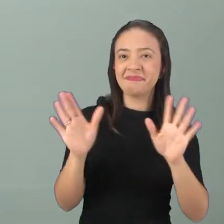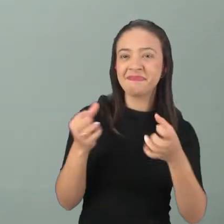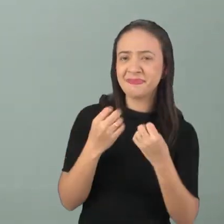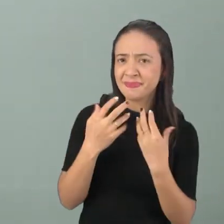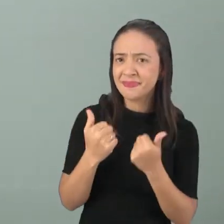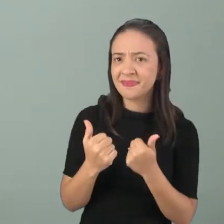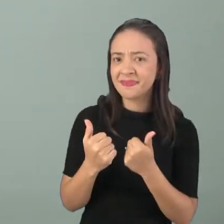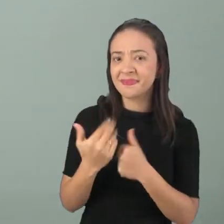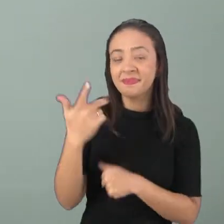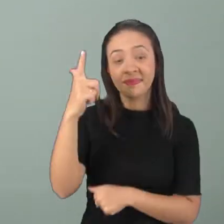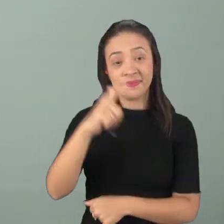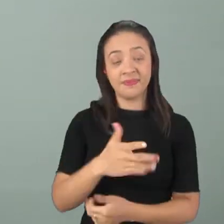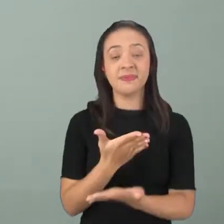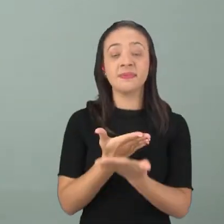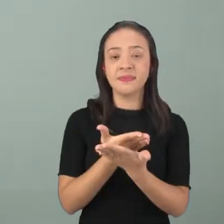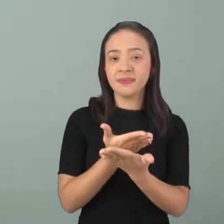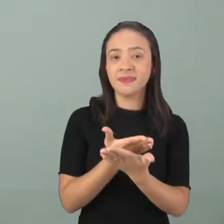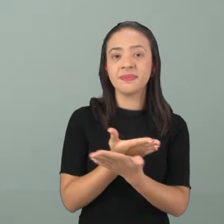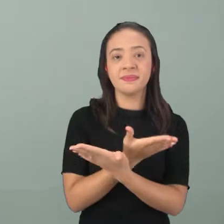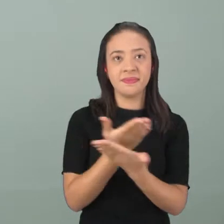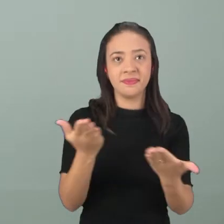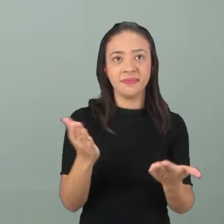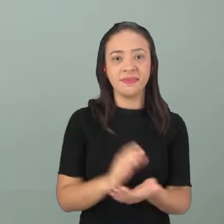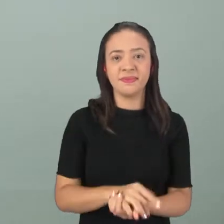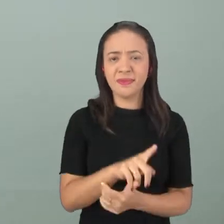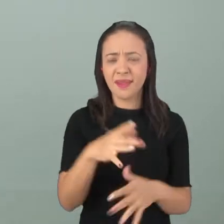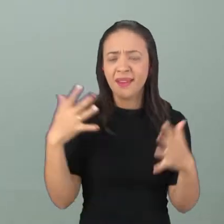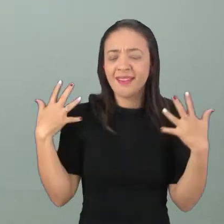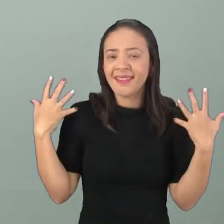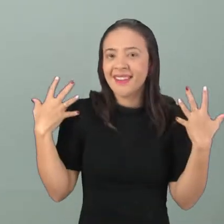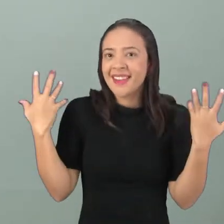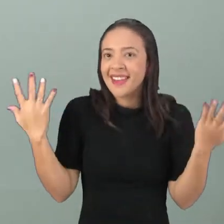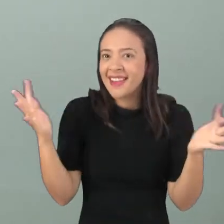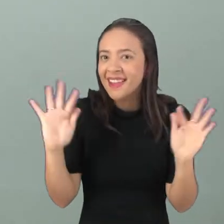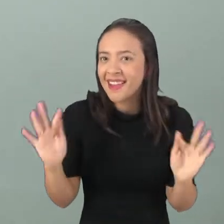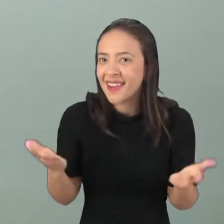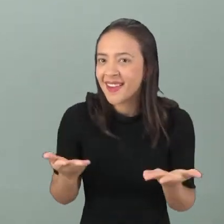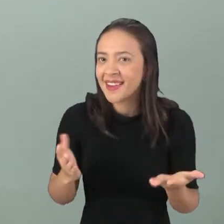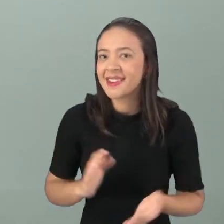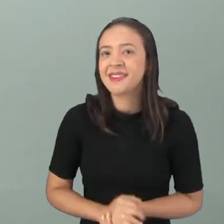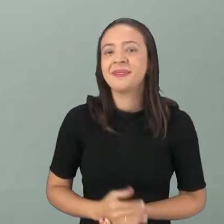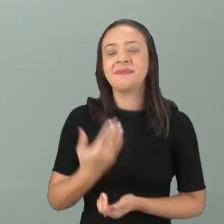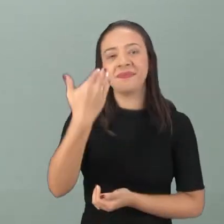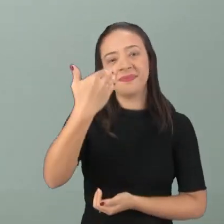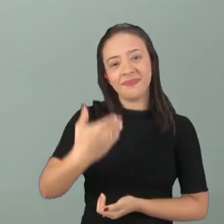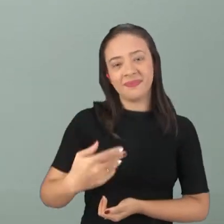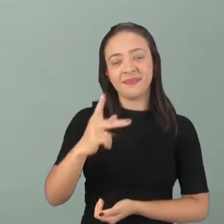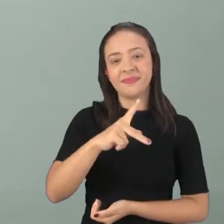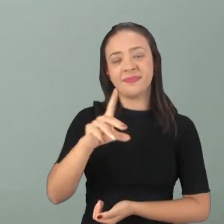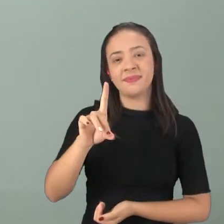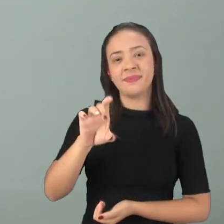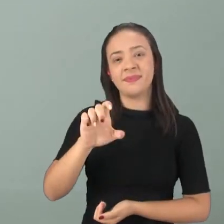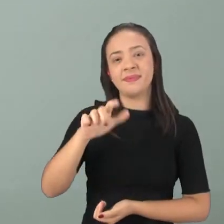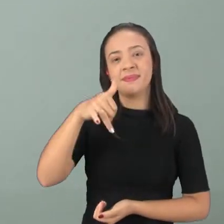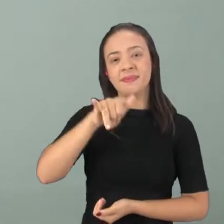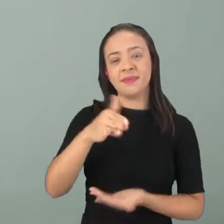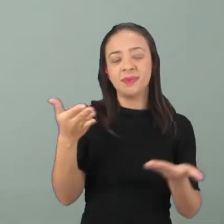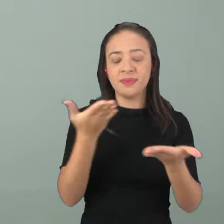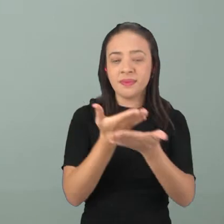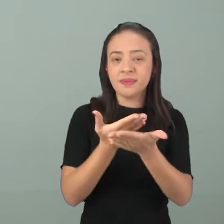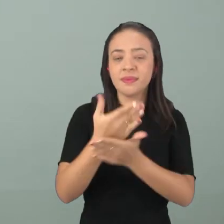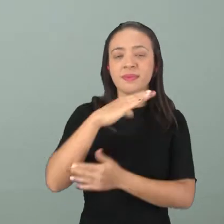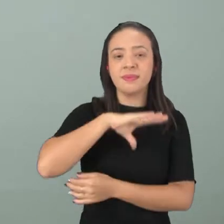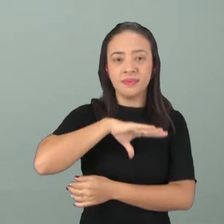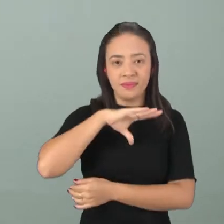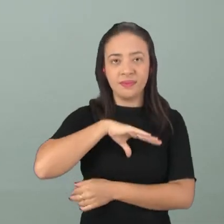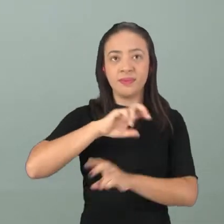Olá pessoal, tudo bem? Estou de volta para mais uma aula com vocês. Estão animados? Eu sou a professora Deli e a nossa aula hoje é